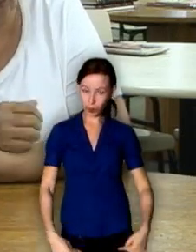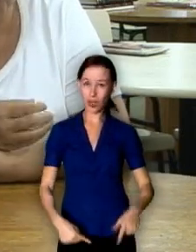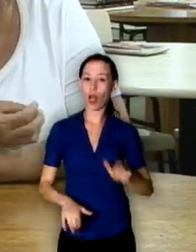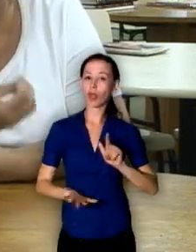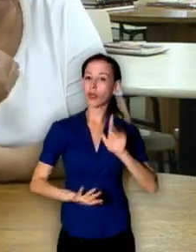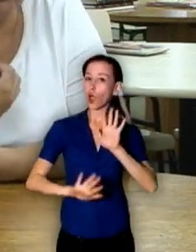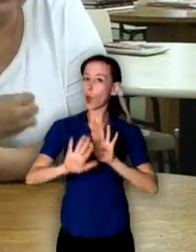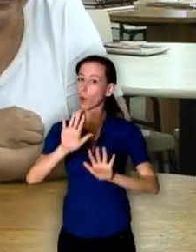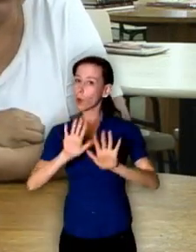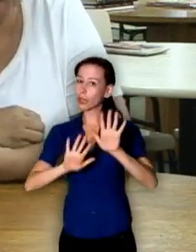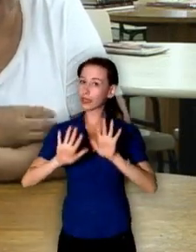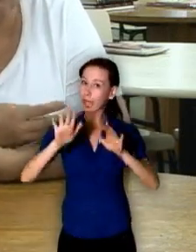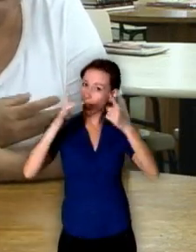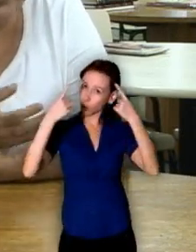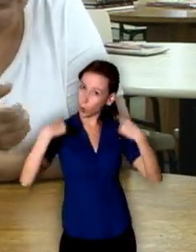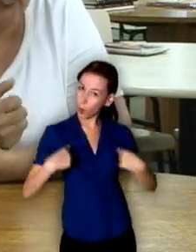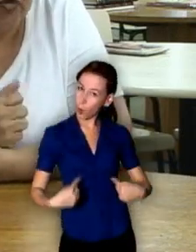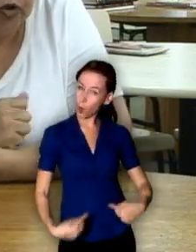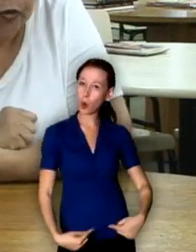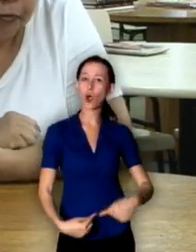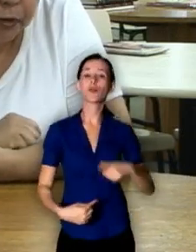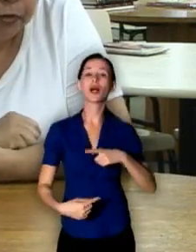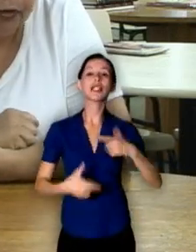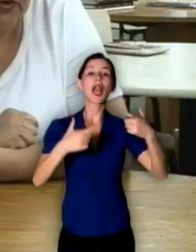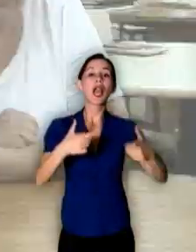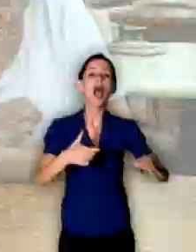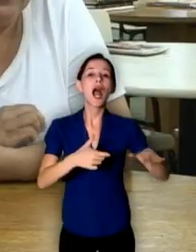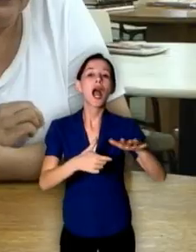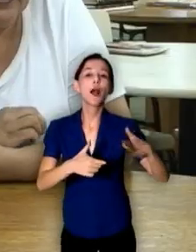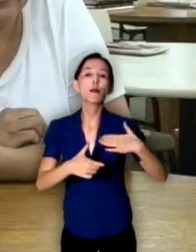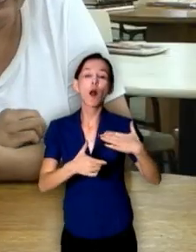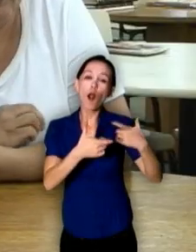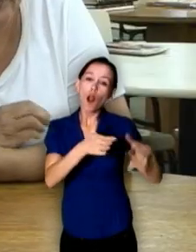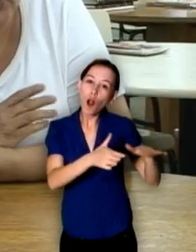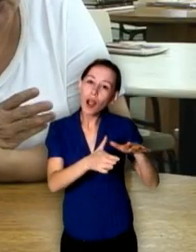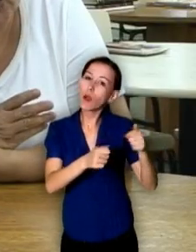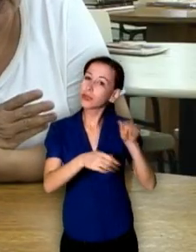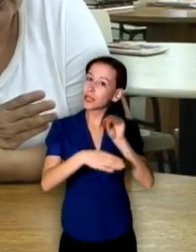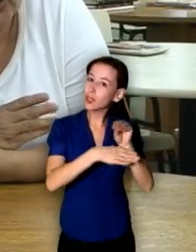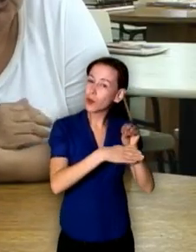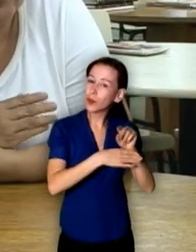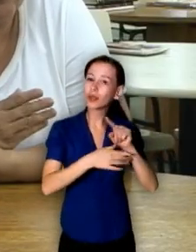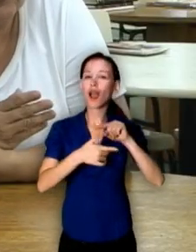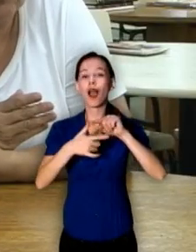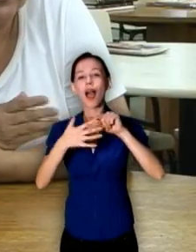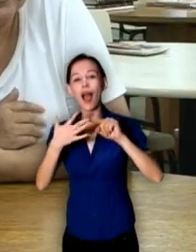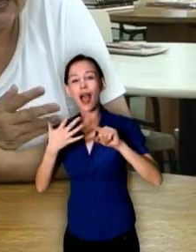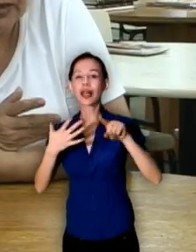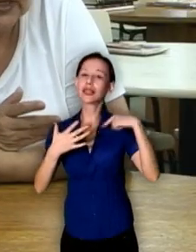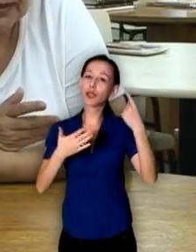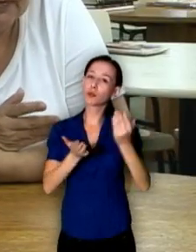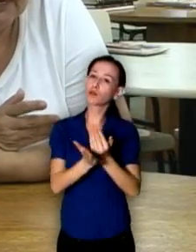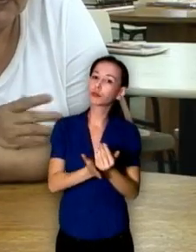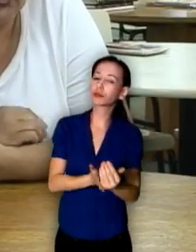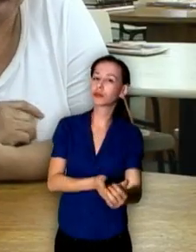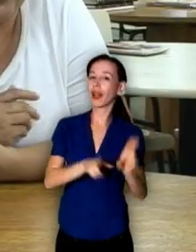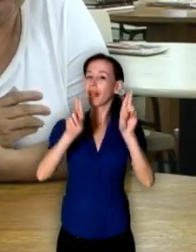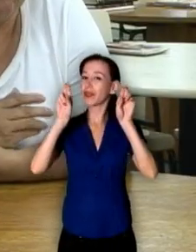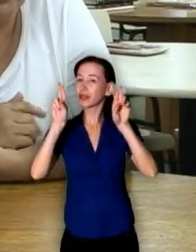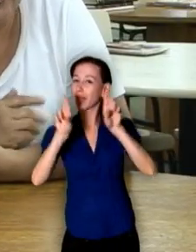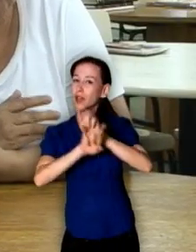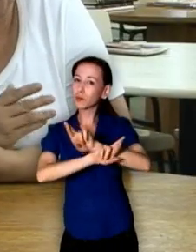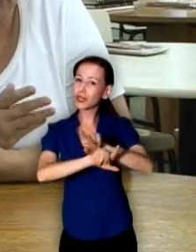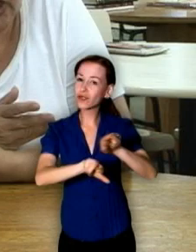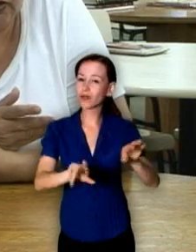meu corpo, os cuidados com o ambiente onde eu vivo. E, através disso, aí, nós desenvolvemos temas que